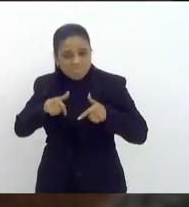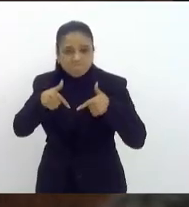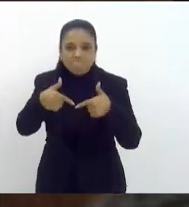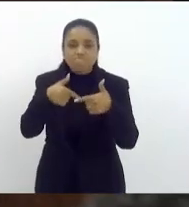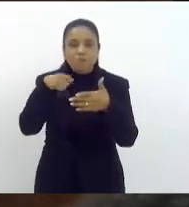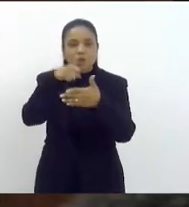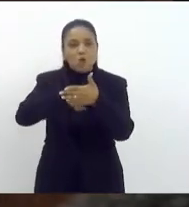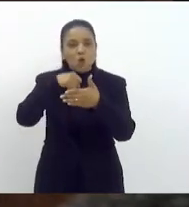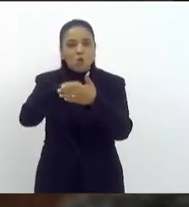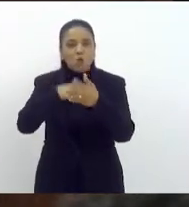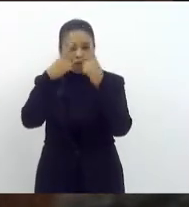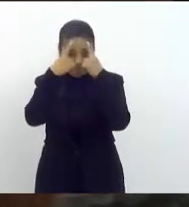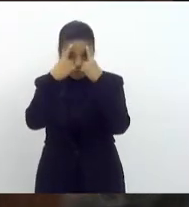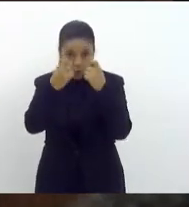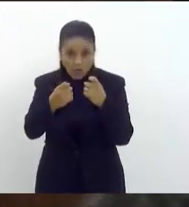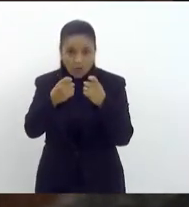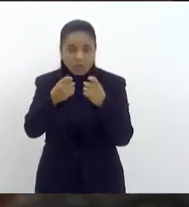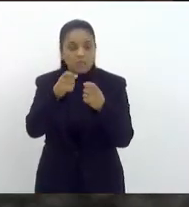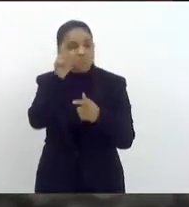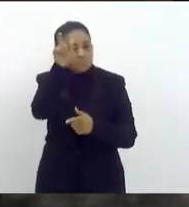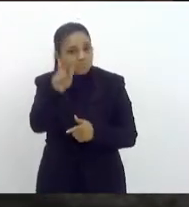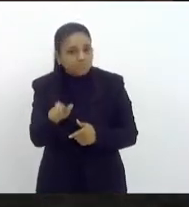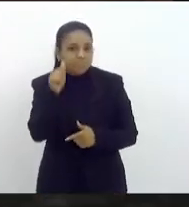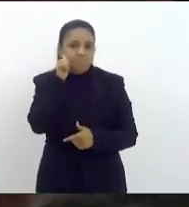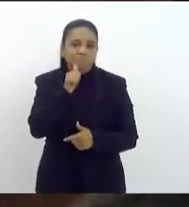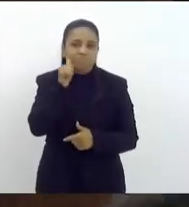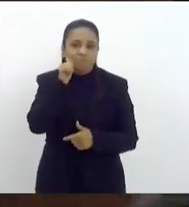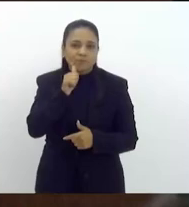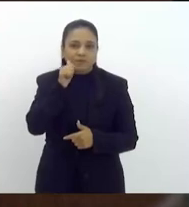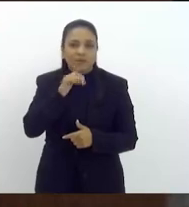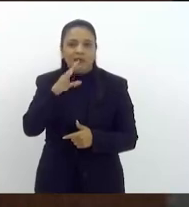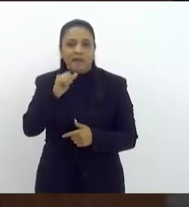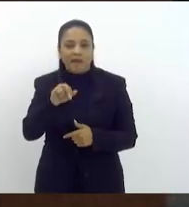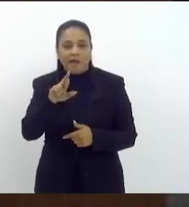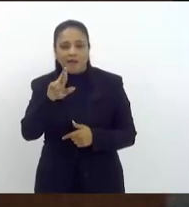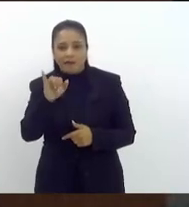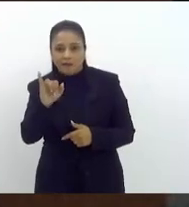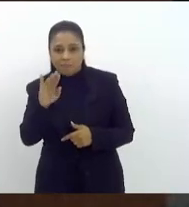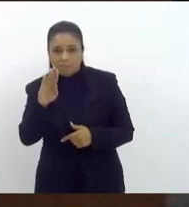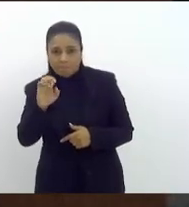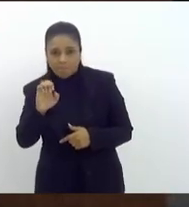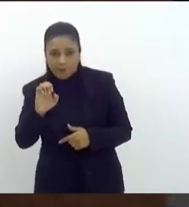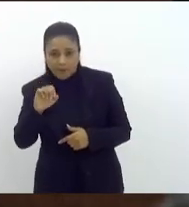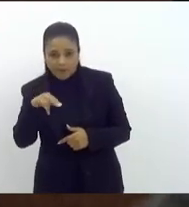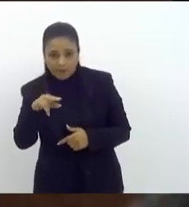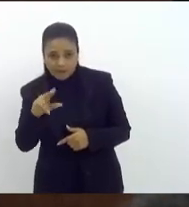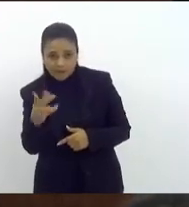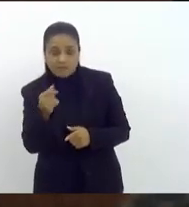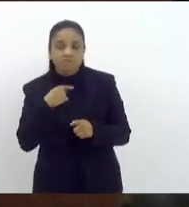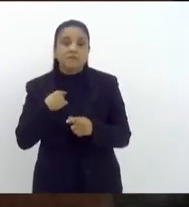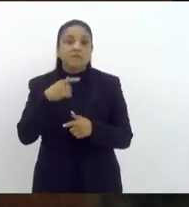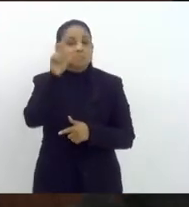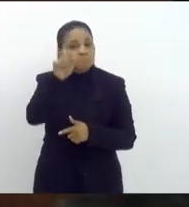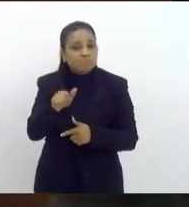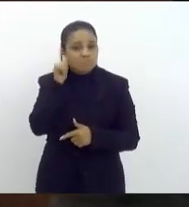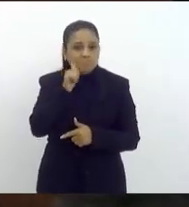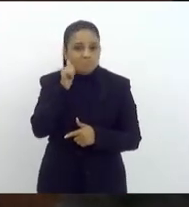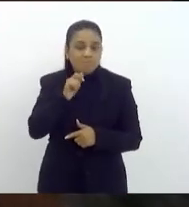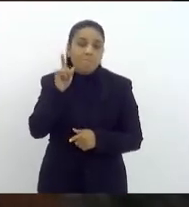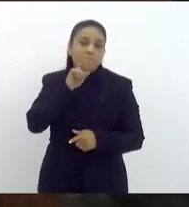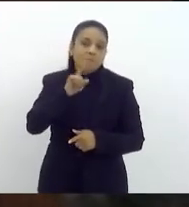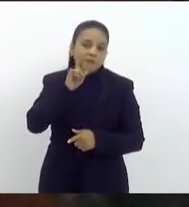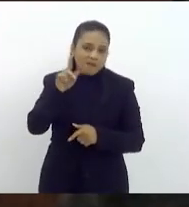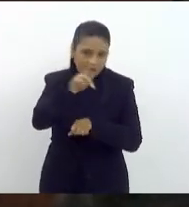a luta da violência pelas mulheres cabe bem as pelas mulheres americanas então que bom que nós vamos lembrar